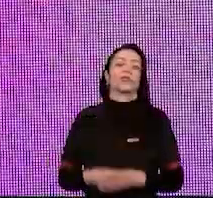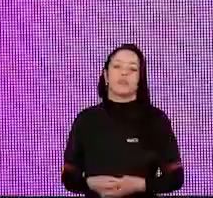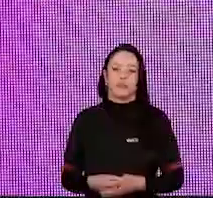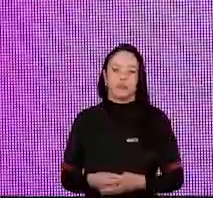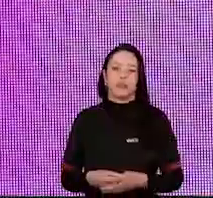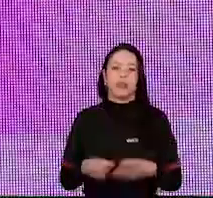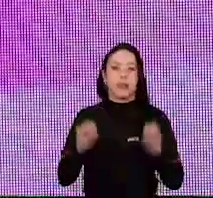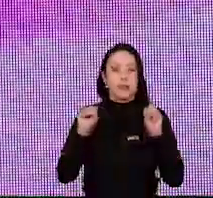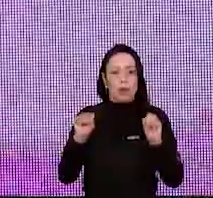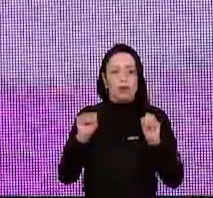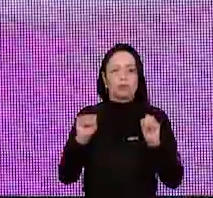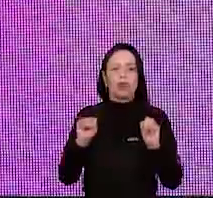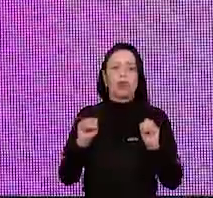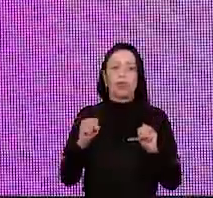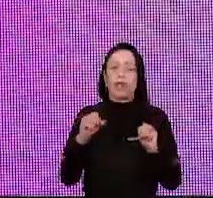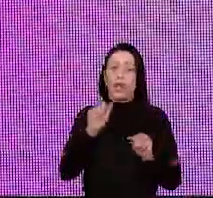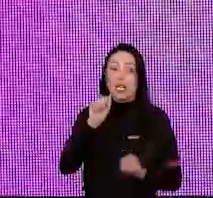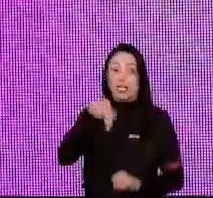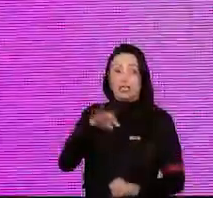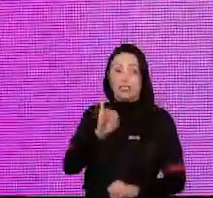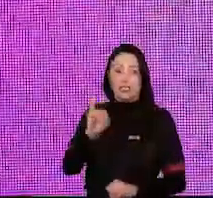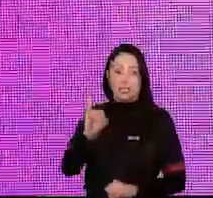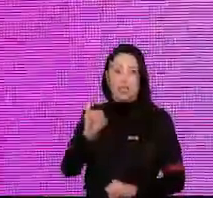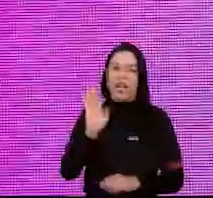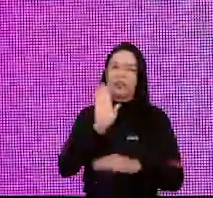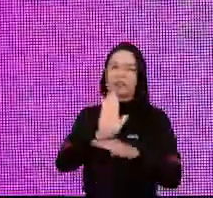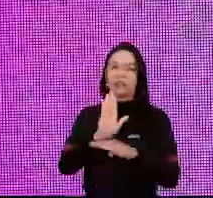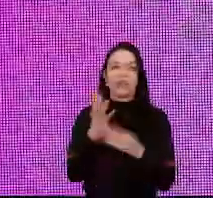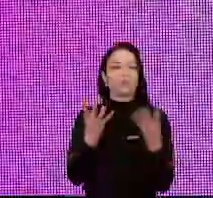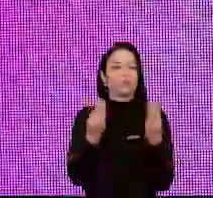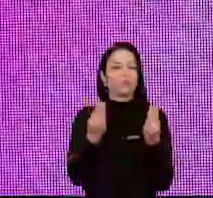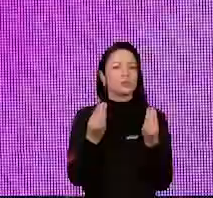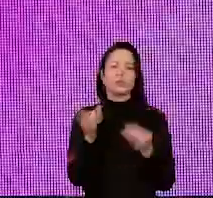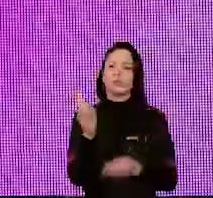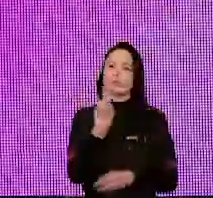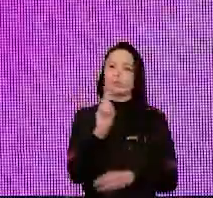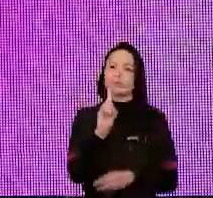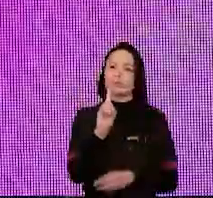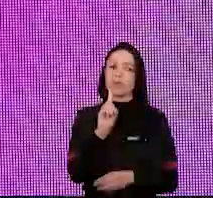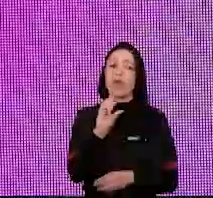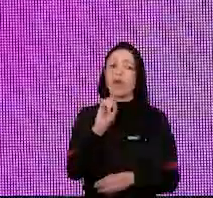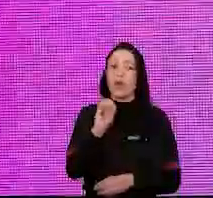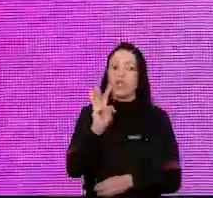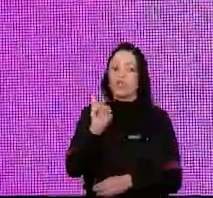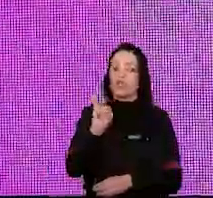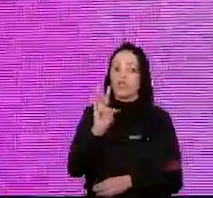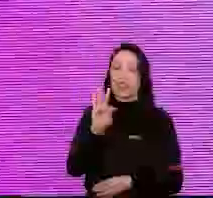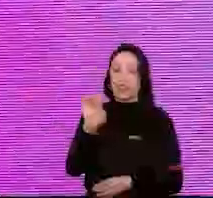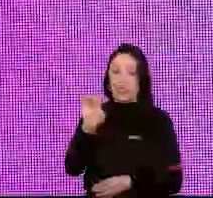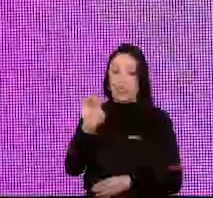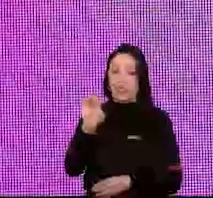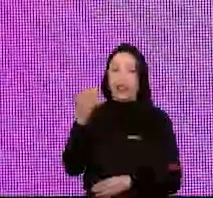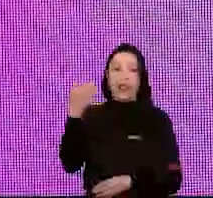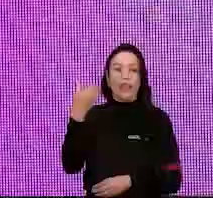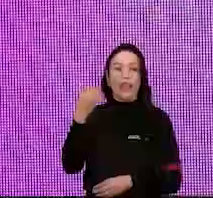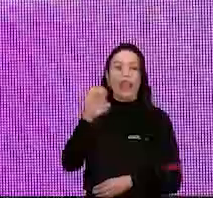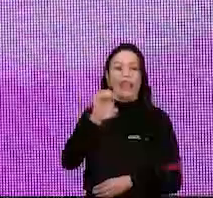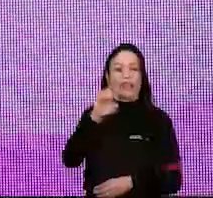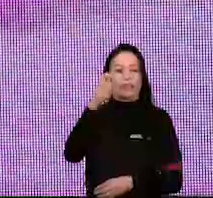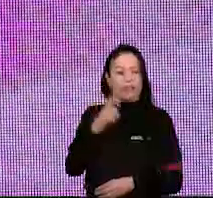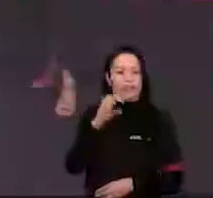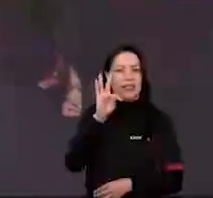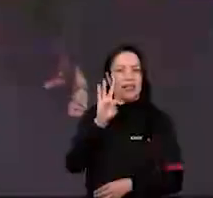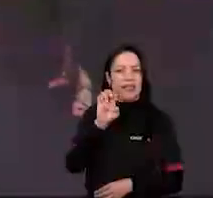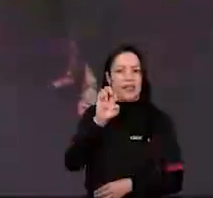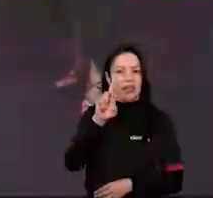Portanto, o antibiograma não serve para muita coisa. Estamos falando de otite externa, Otite certo? externa. Quando chegar na média, é outra conversa. Um